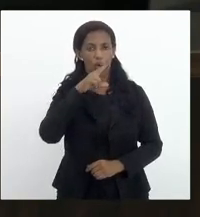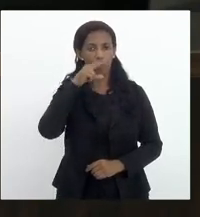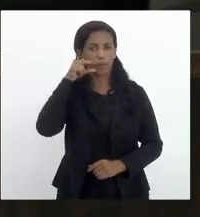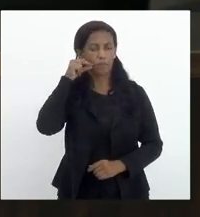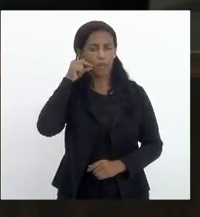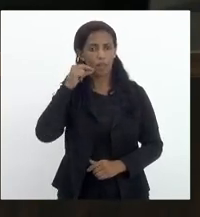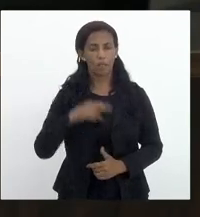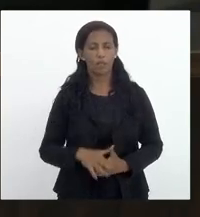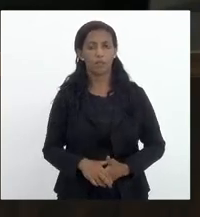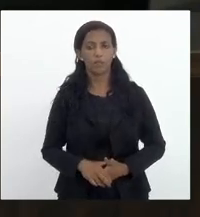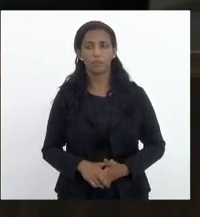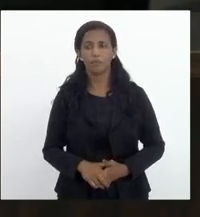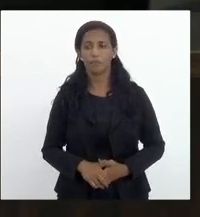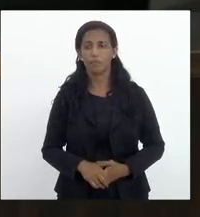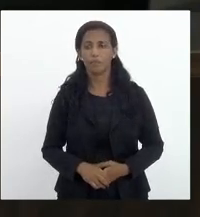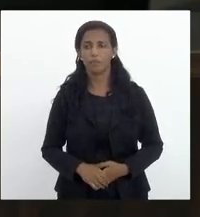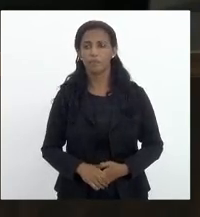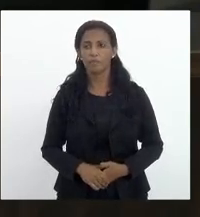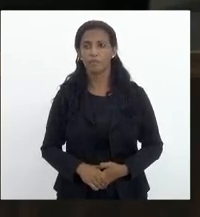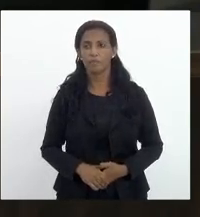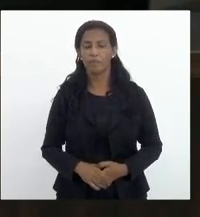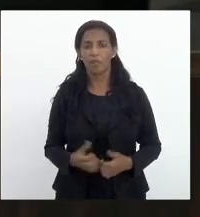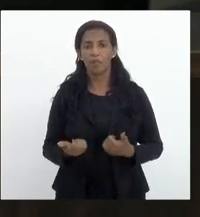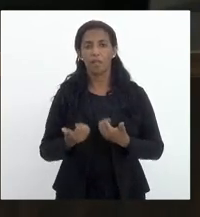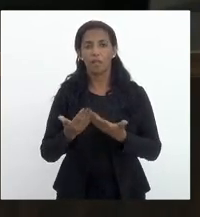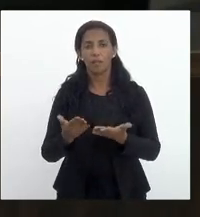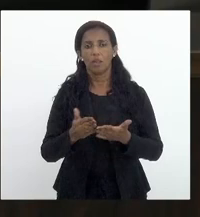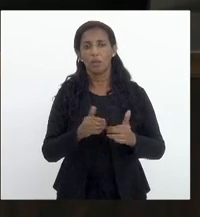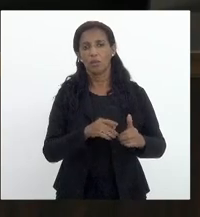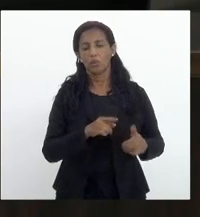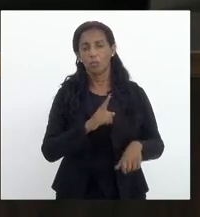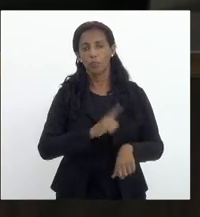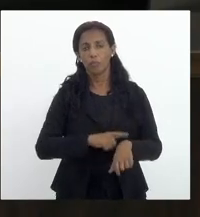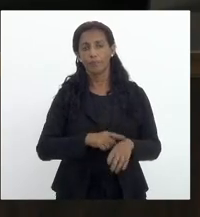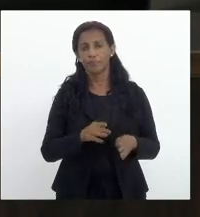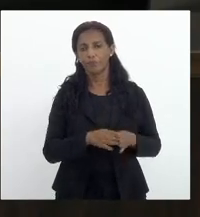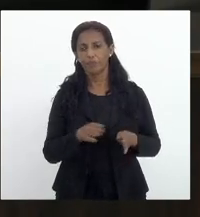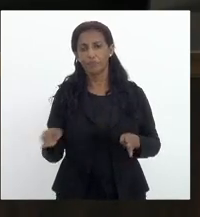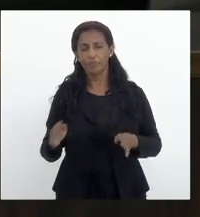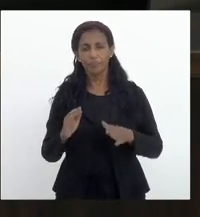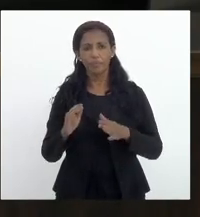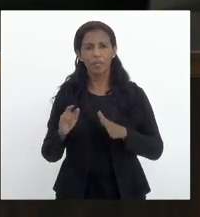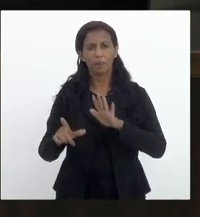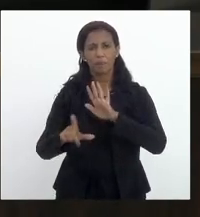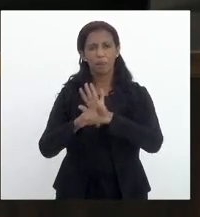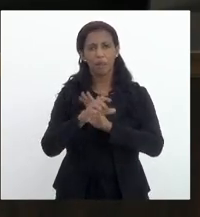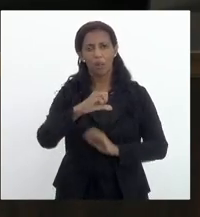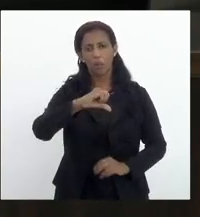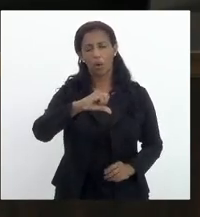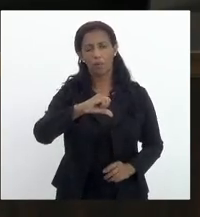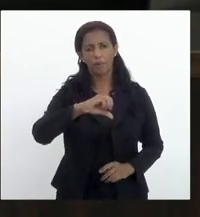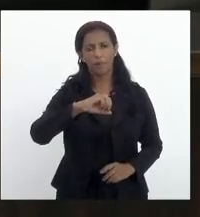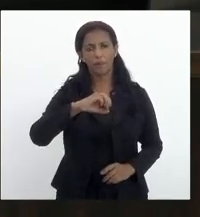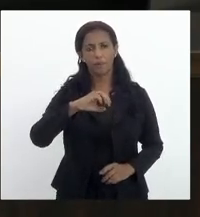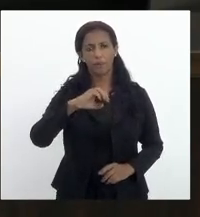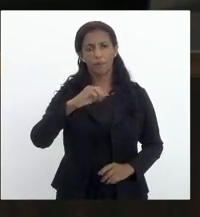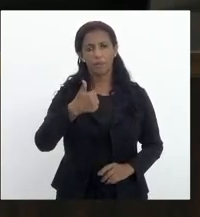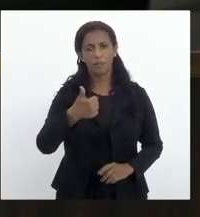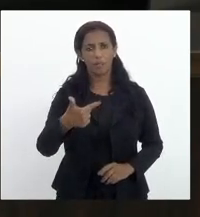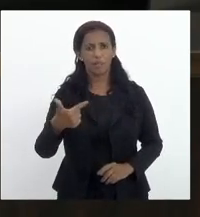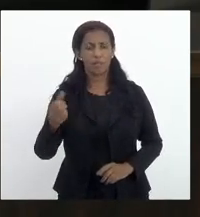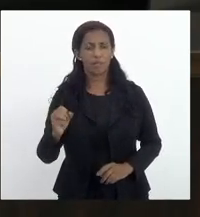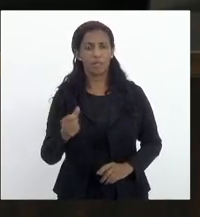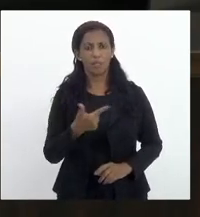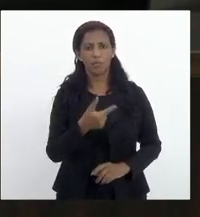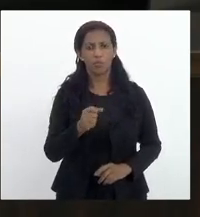Reis, que dispõe sobre a prorrogação dos prazos instituídos pela lei 9.160, de 28 de